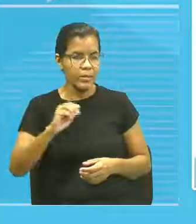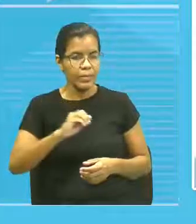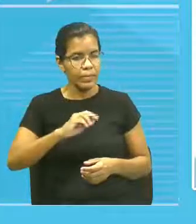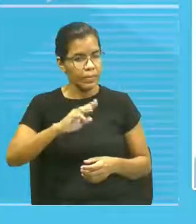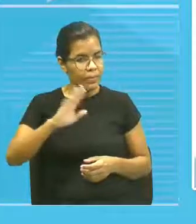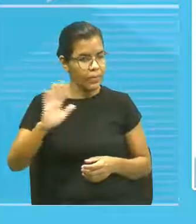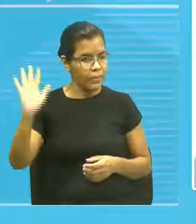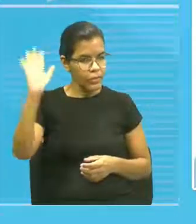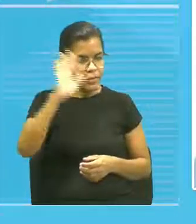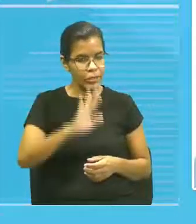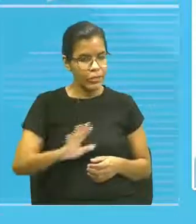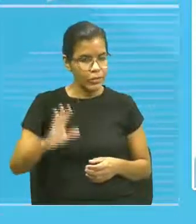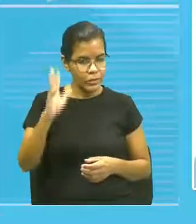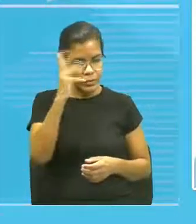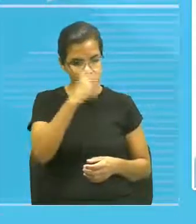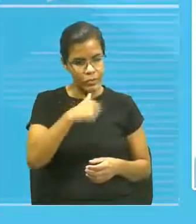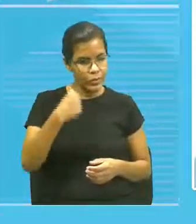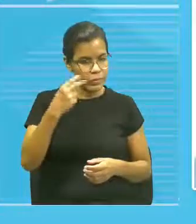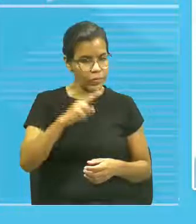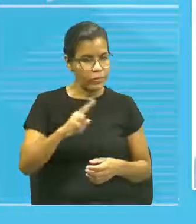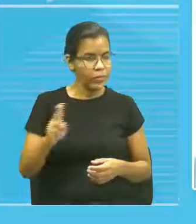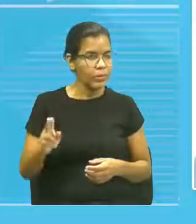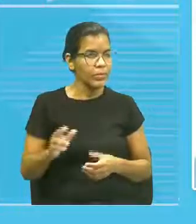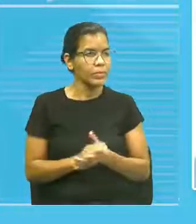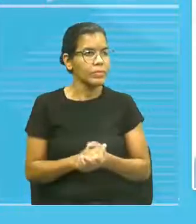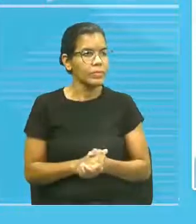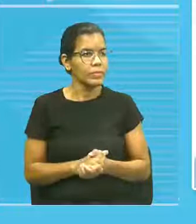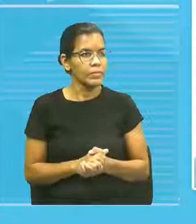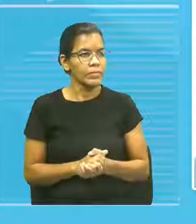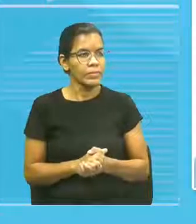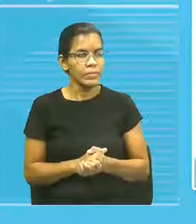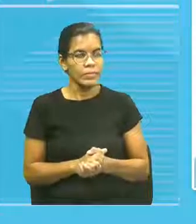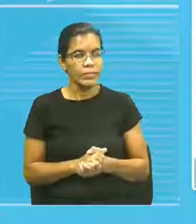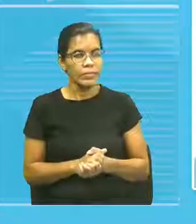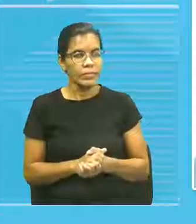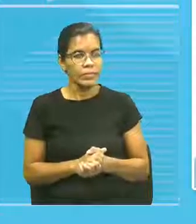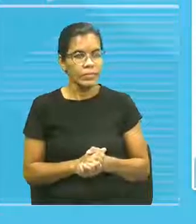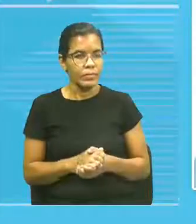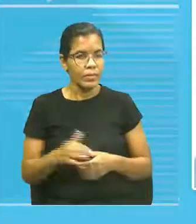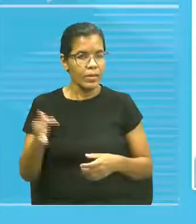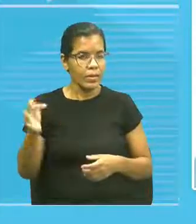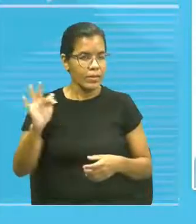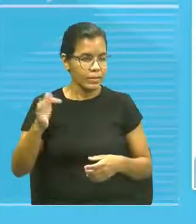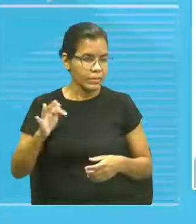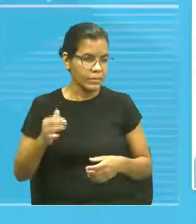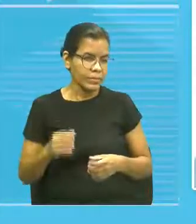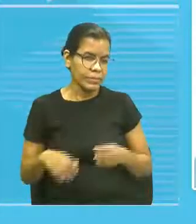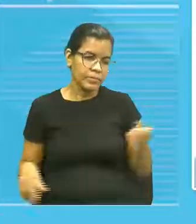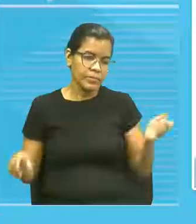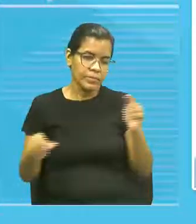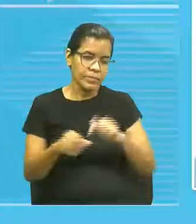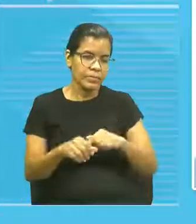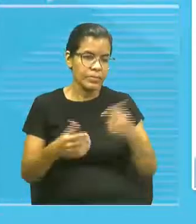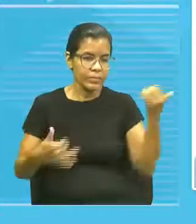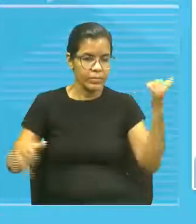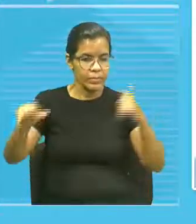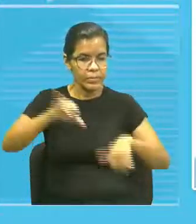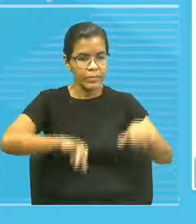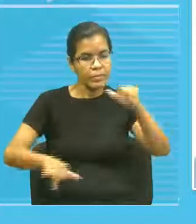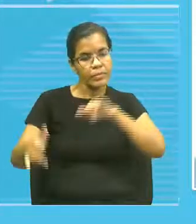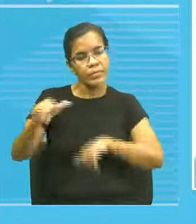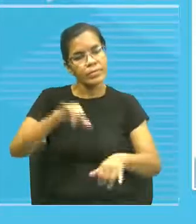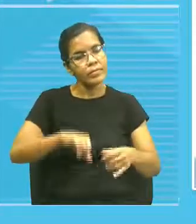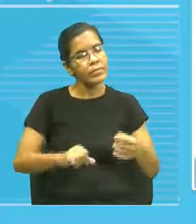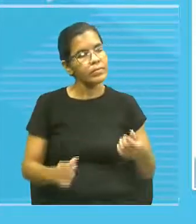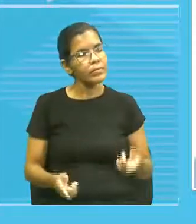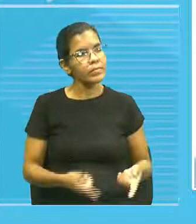Então, como a gente estava falando aqui, agora vamos sair um pouco dessa pegada da física e voltar para nossa química, né? O